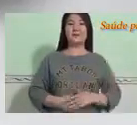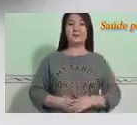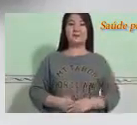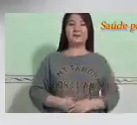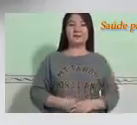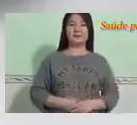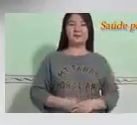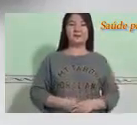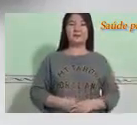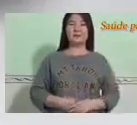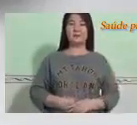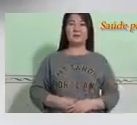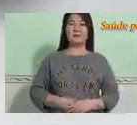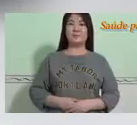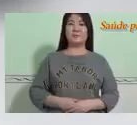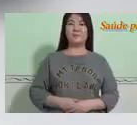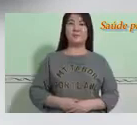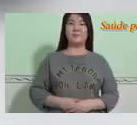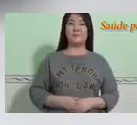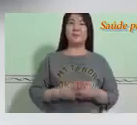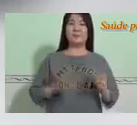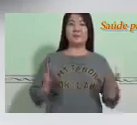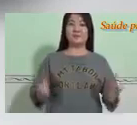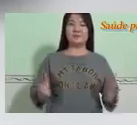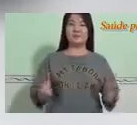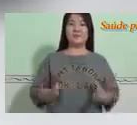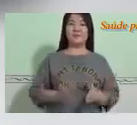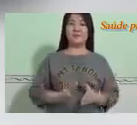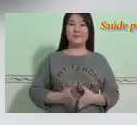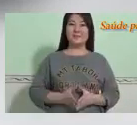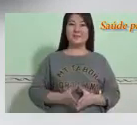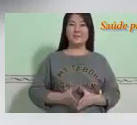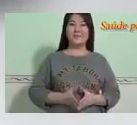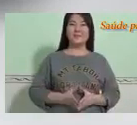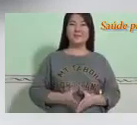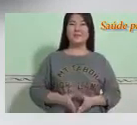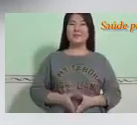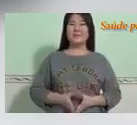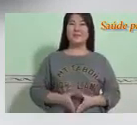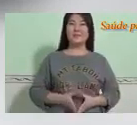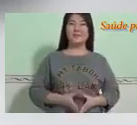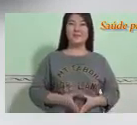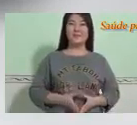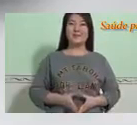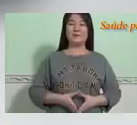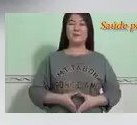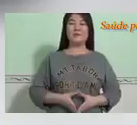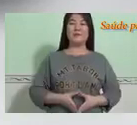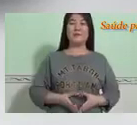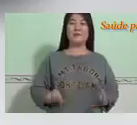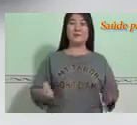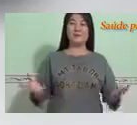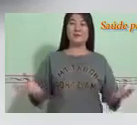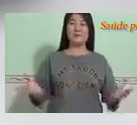um nutricionista, vírgula, e matricular a criança em algum tipo de atividade física para que ela gaste a gordura acumulada, vírgula, que